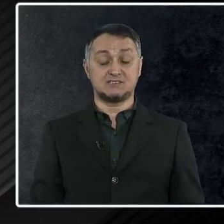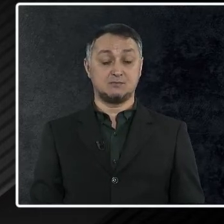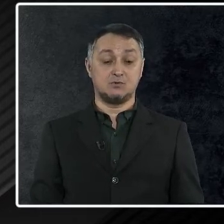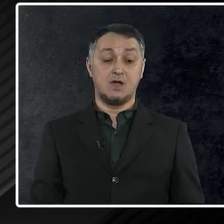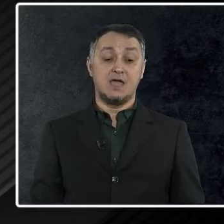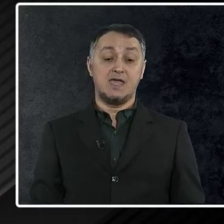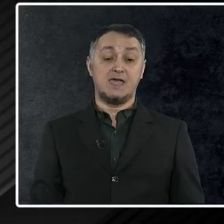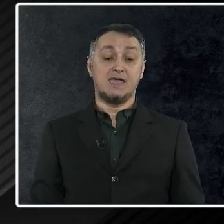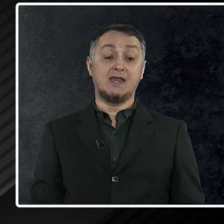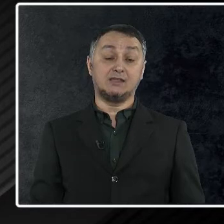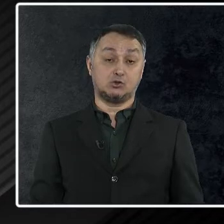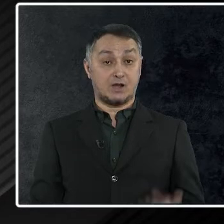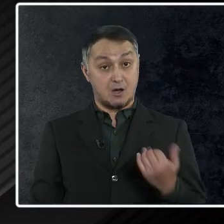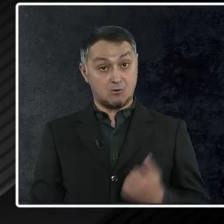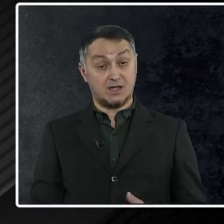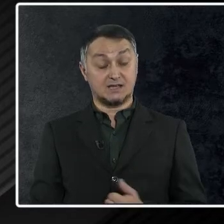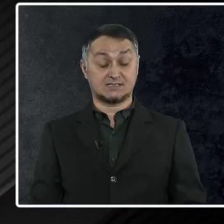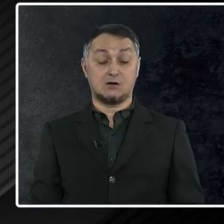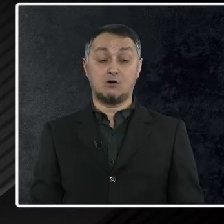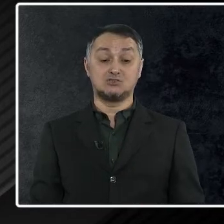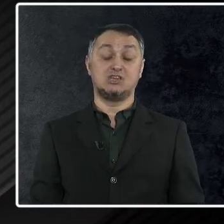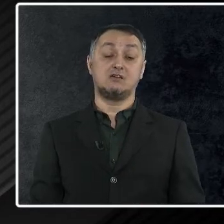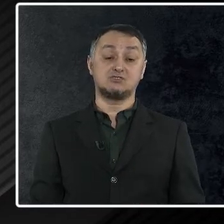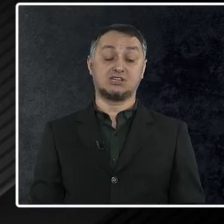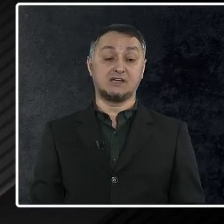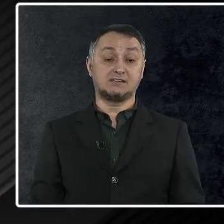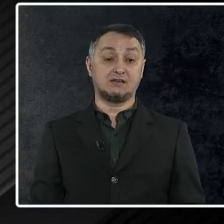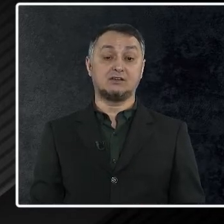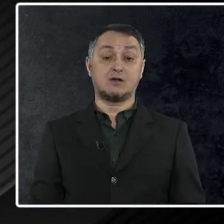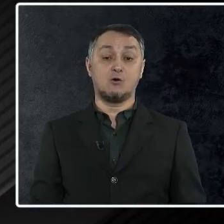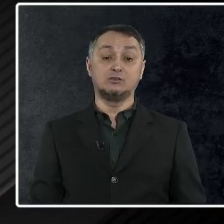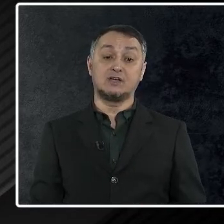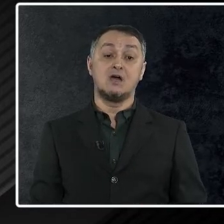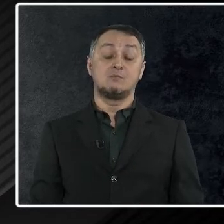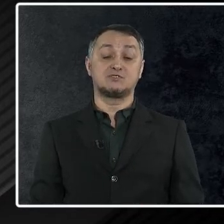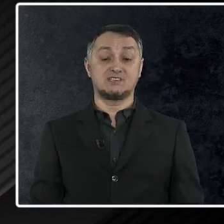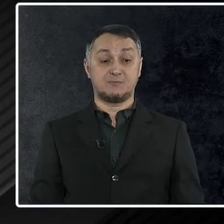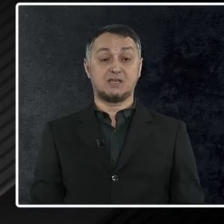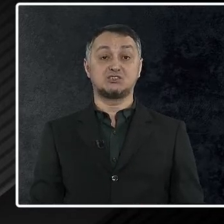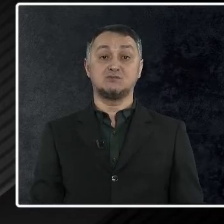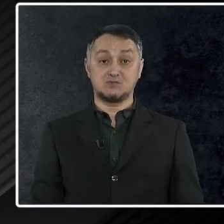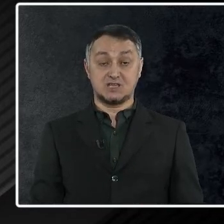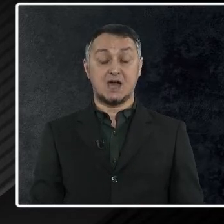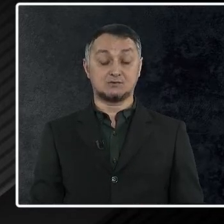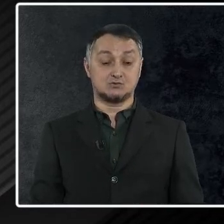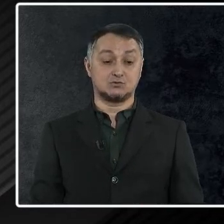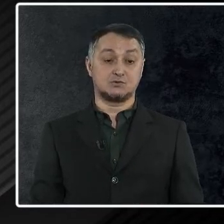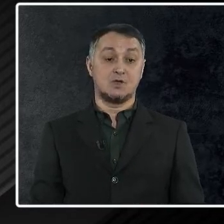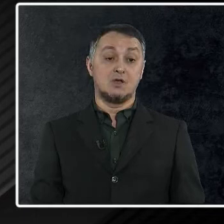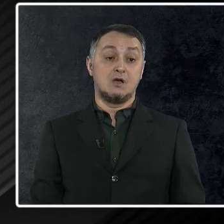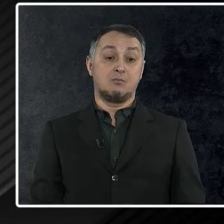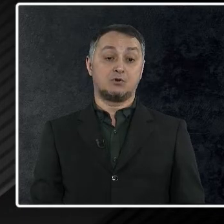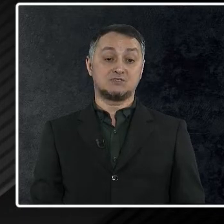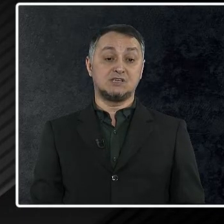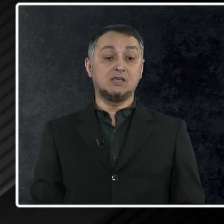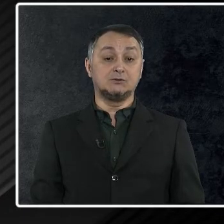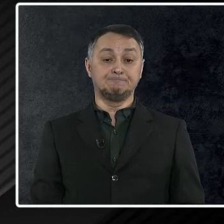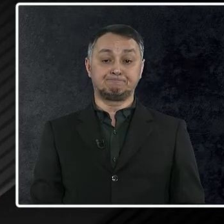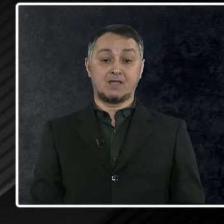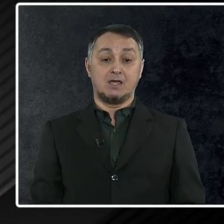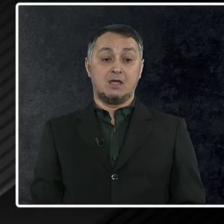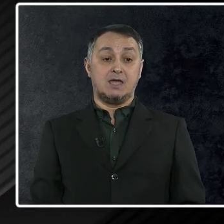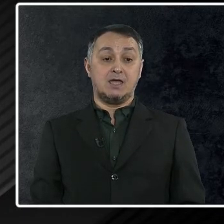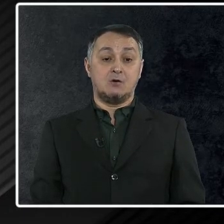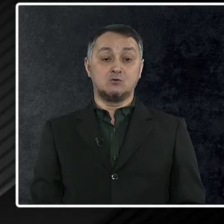emissão de recibo eleitoral com relação ao dinheiro que já está entrando na conta para os respectivos gastos.